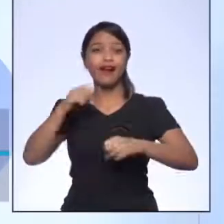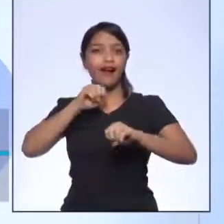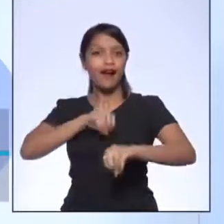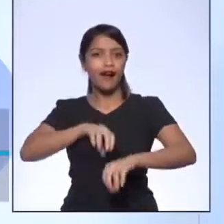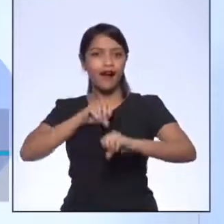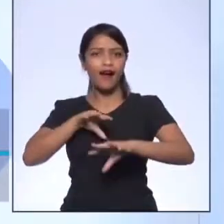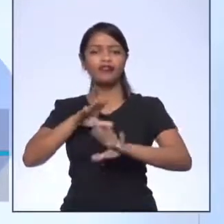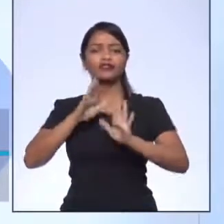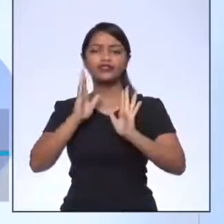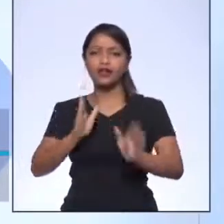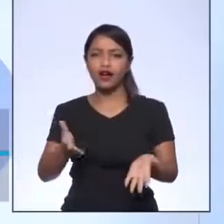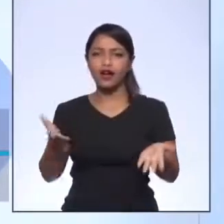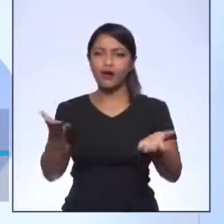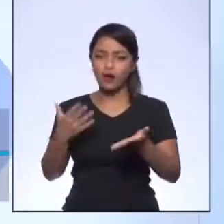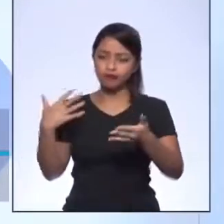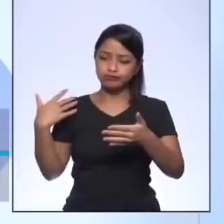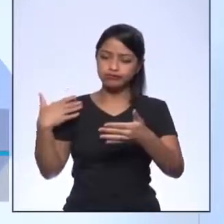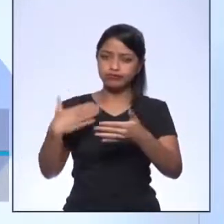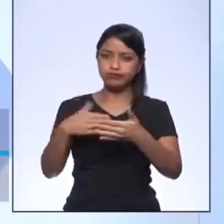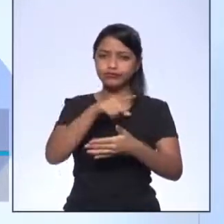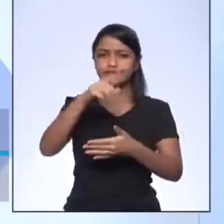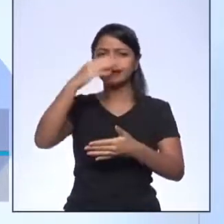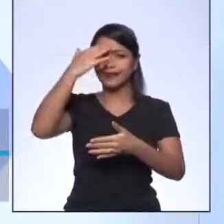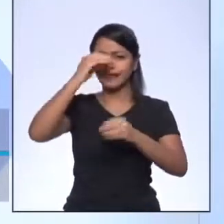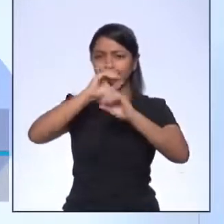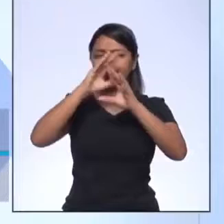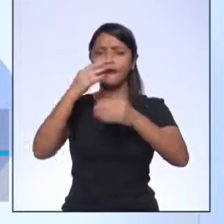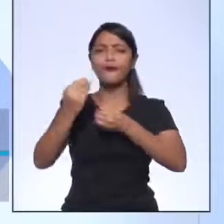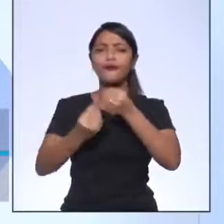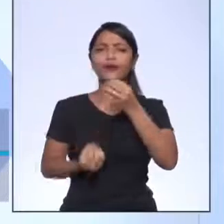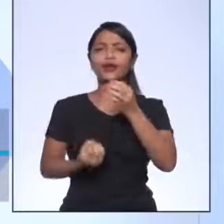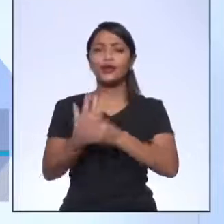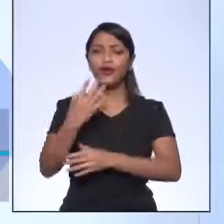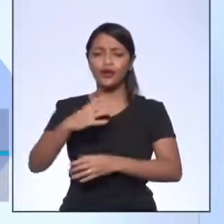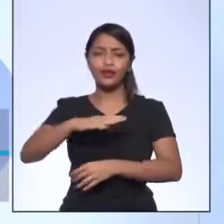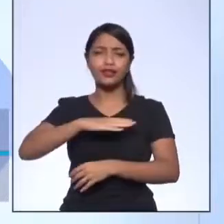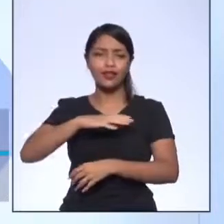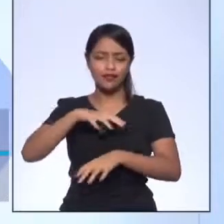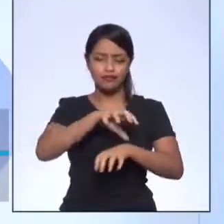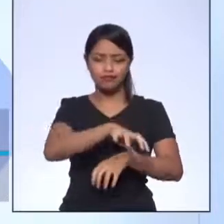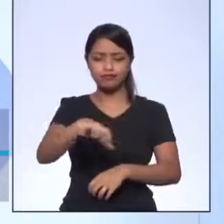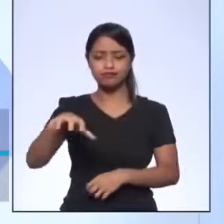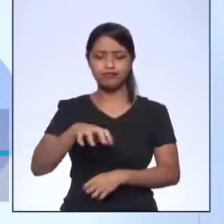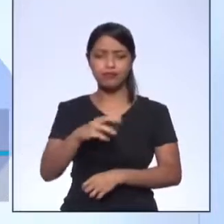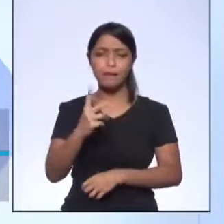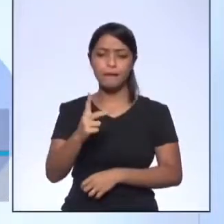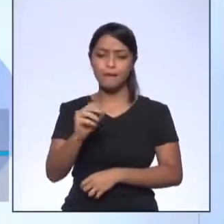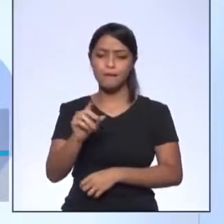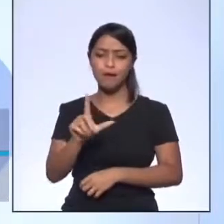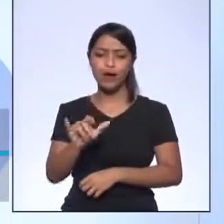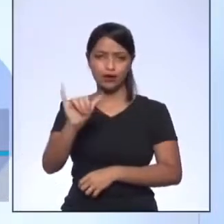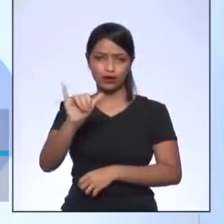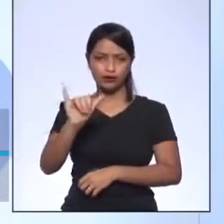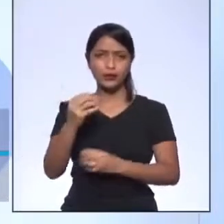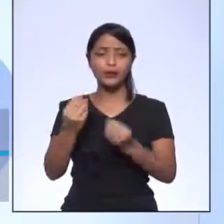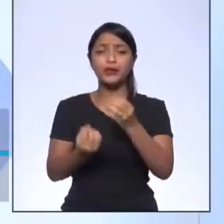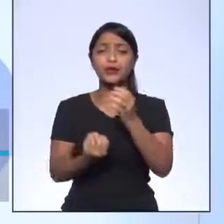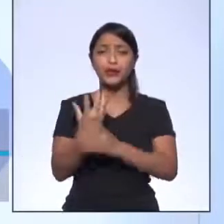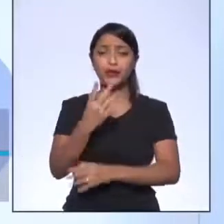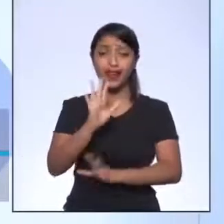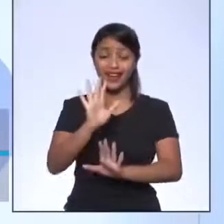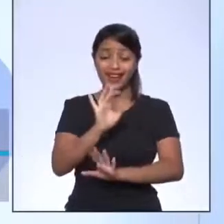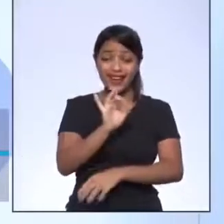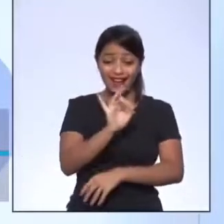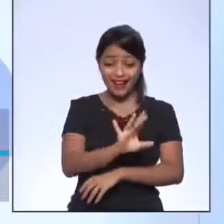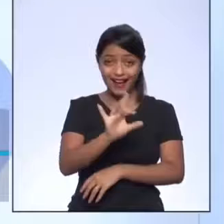polis, como foi esse processo de formação de polis, onde cada poli, que é uma cidade-estado,